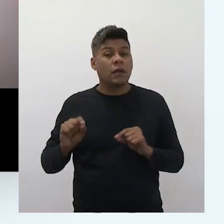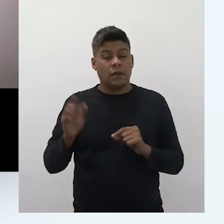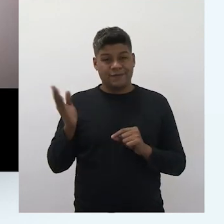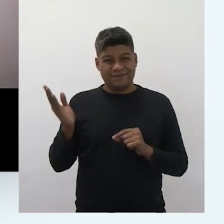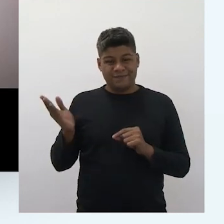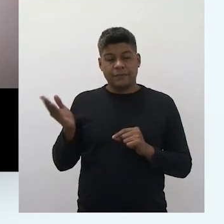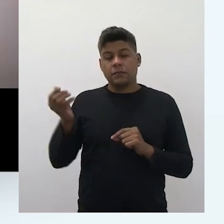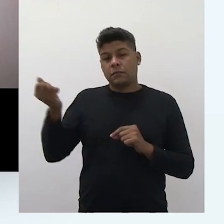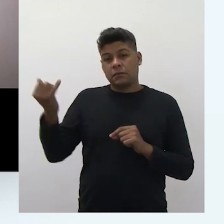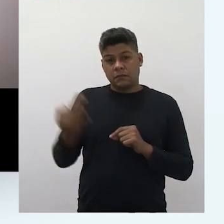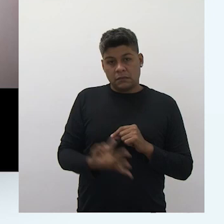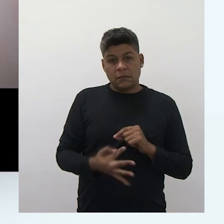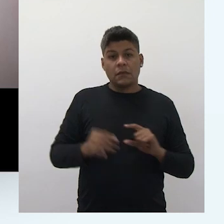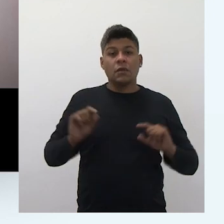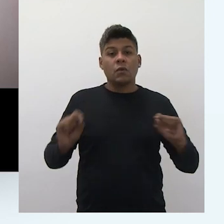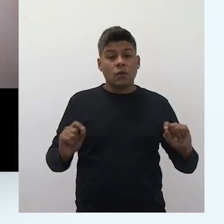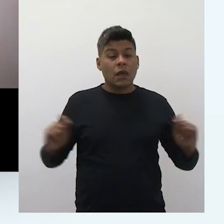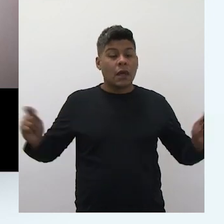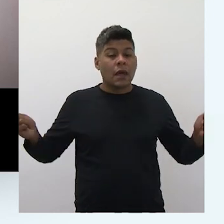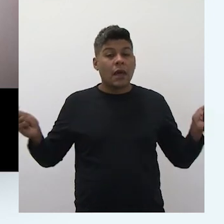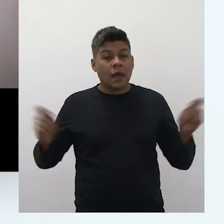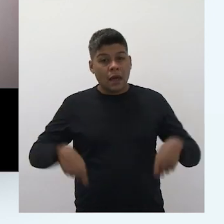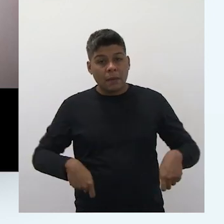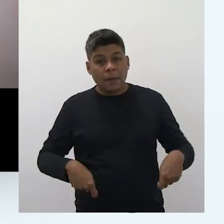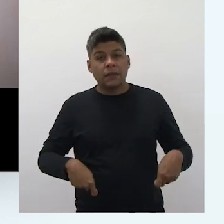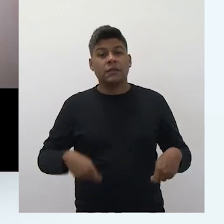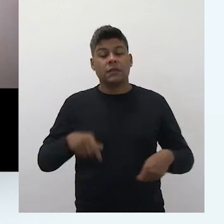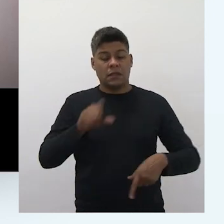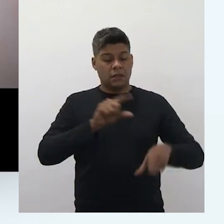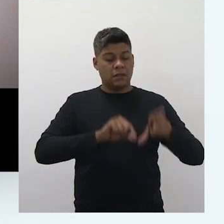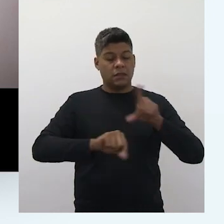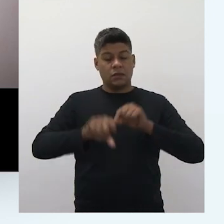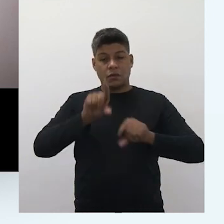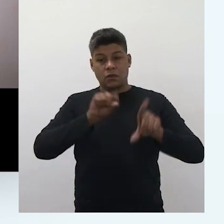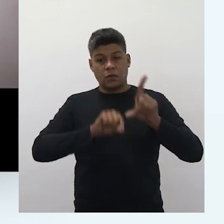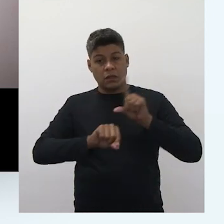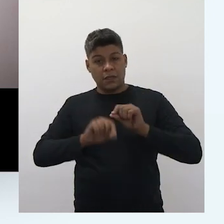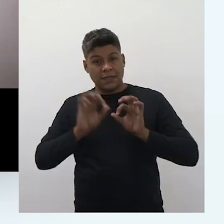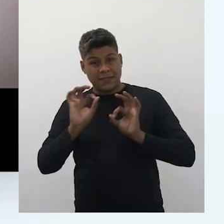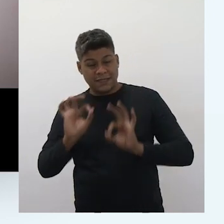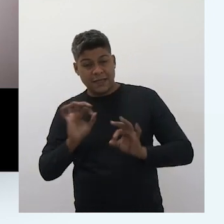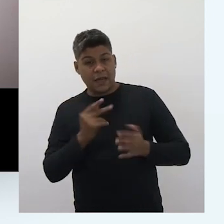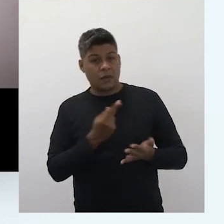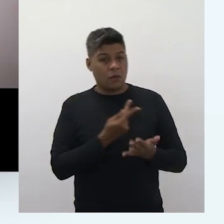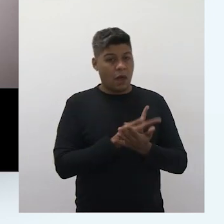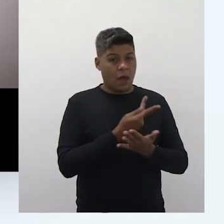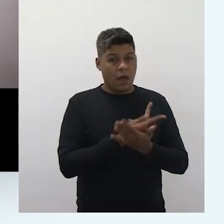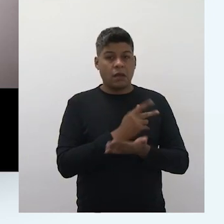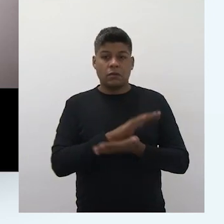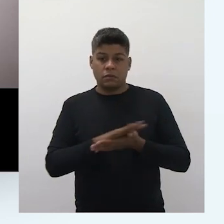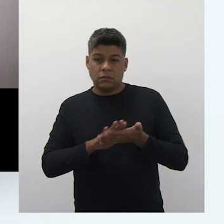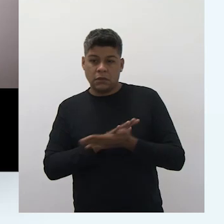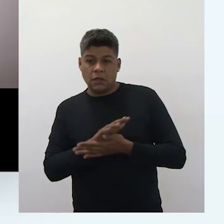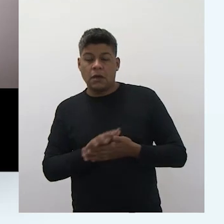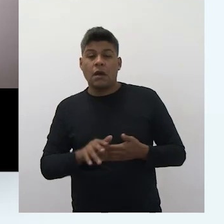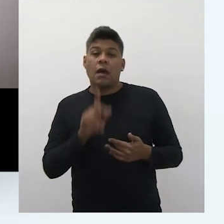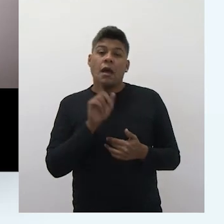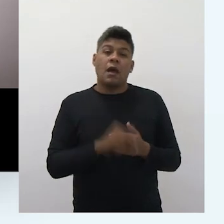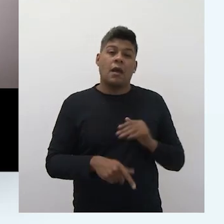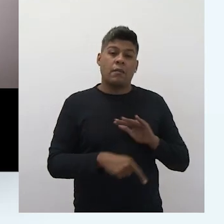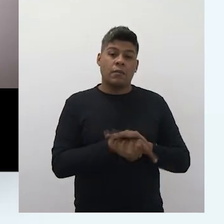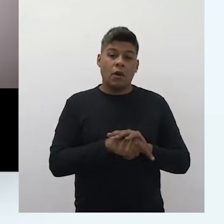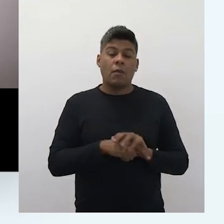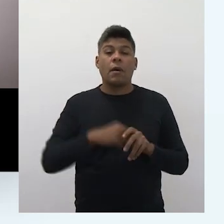né? Ou seja, como a capacidade de distinguir não o que é certo do que é errado, pois isso estaria no campo da